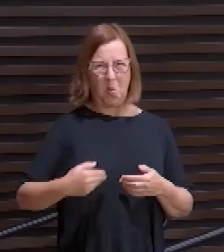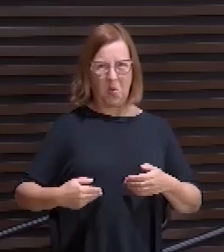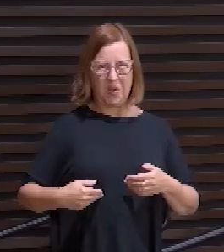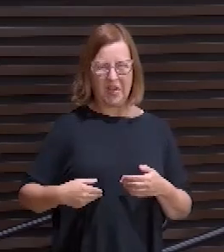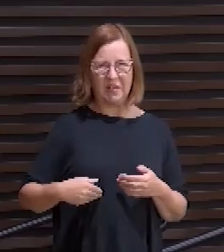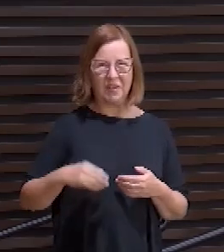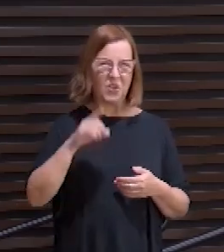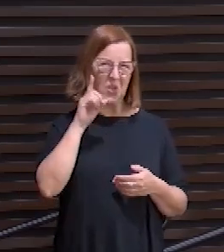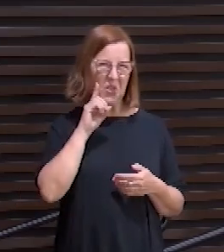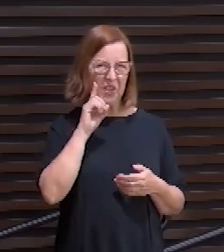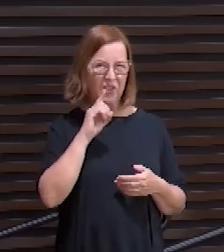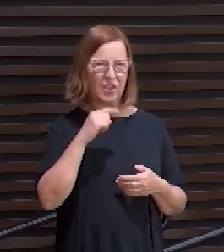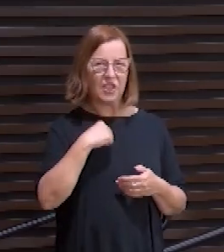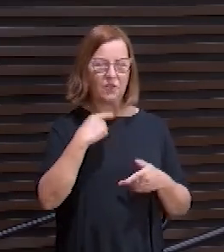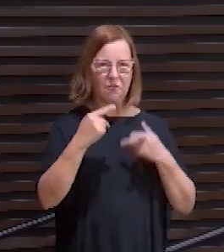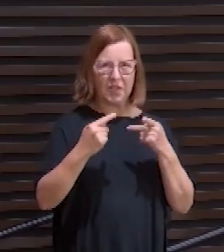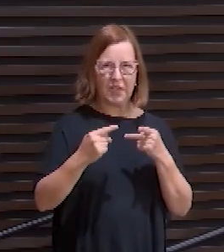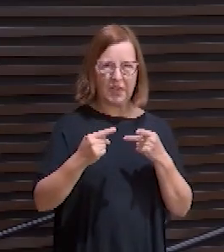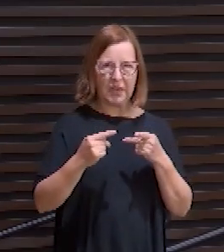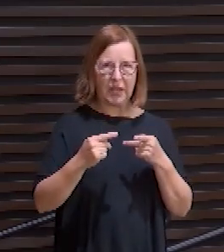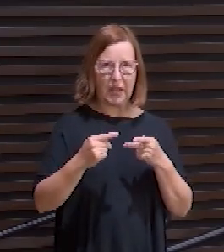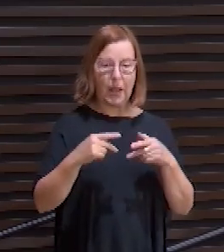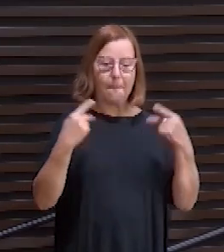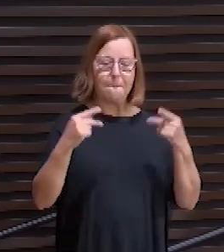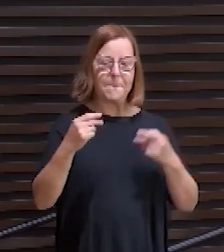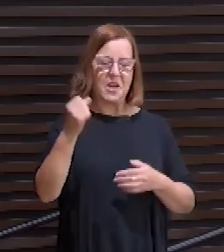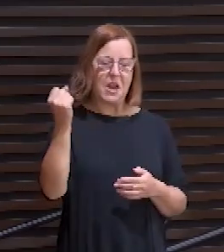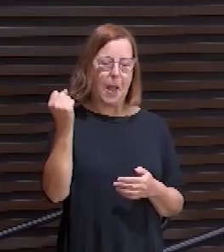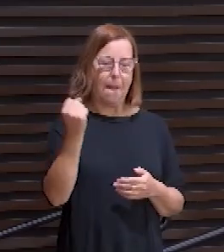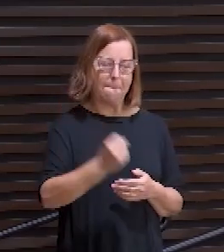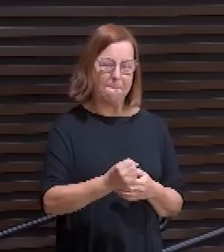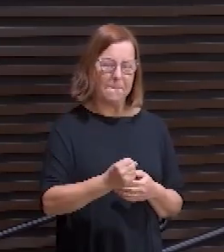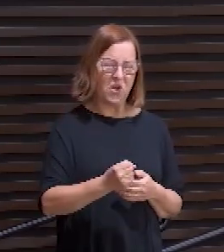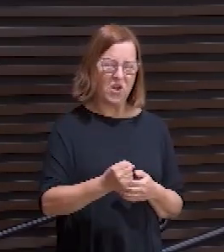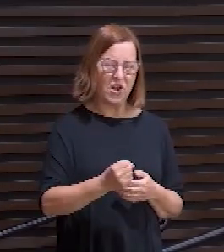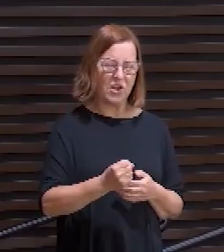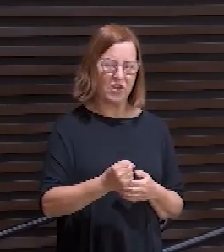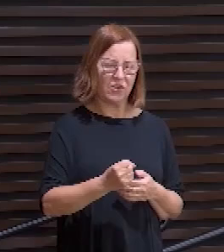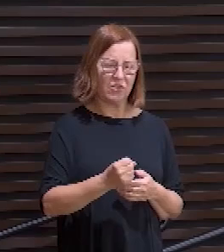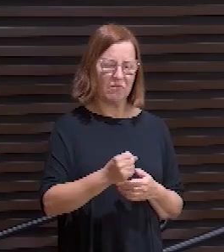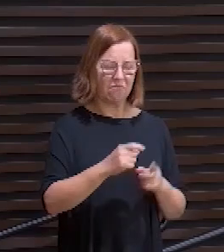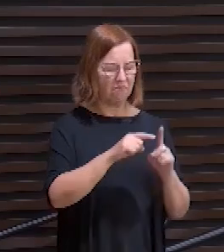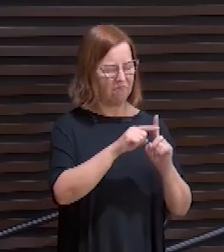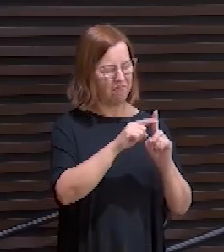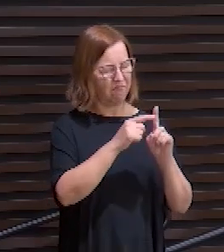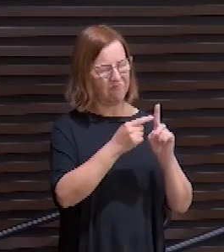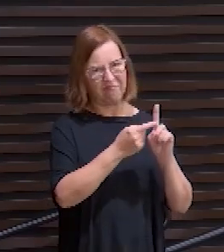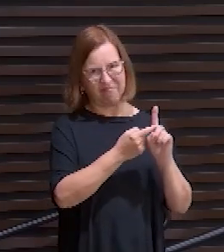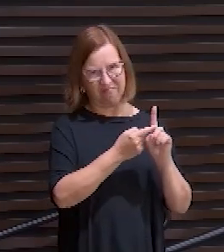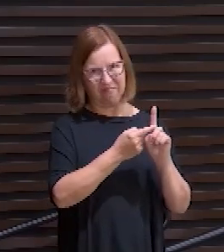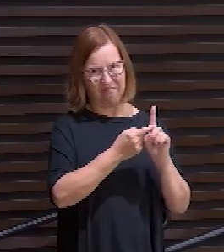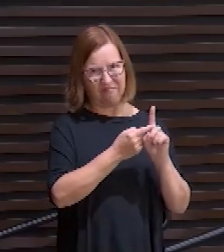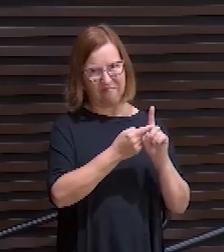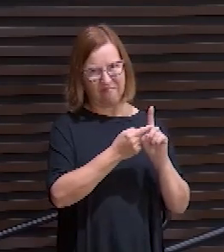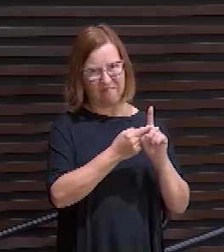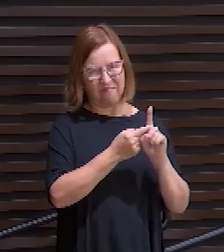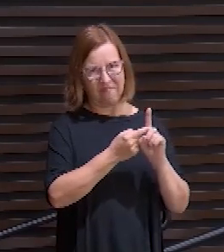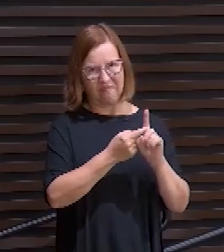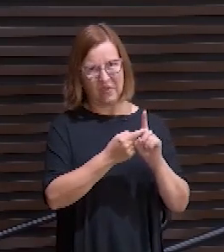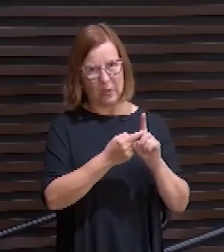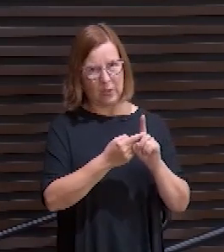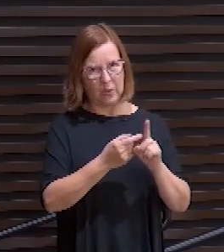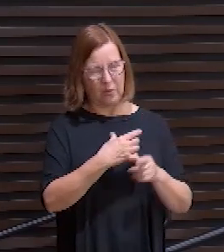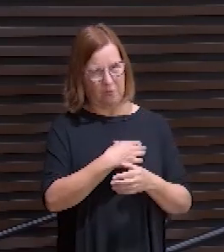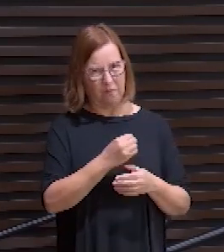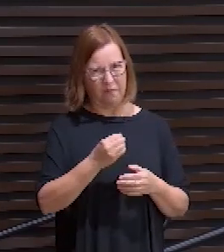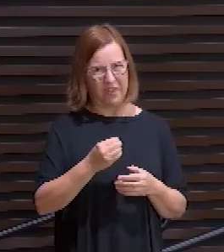muitos outros, pregando a morte do ser mais frágil e indefeso do mundo, e dizendo que isso é um ato de amor,